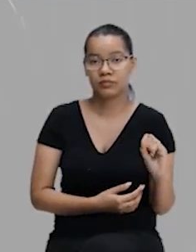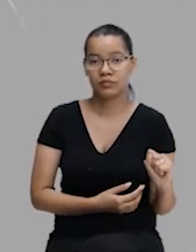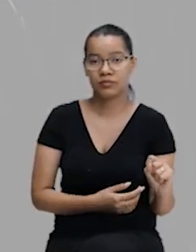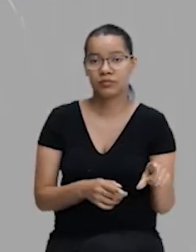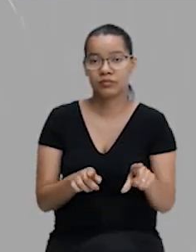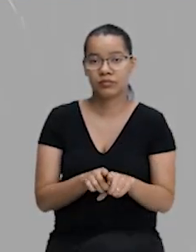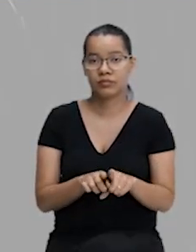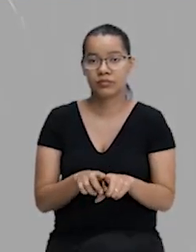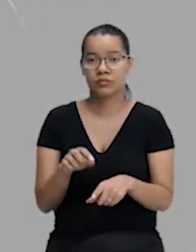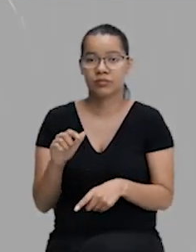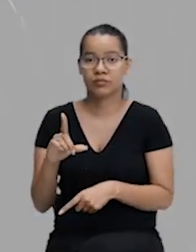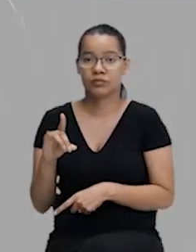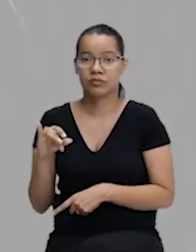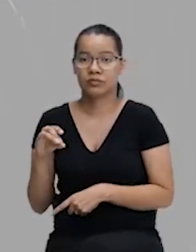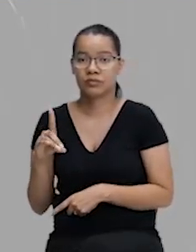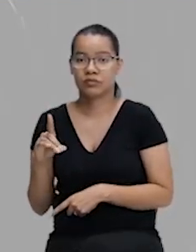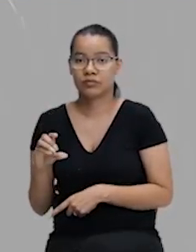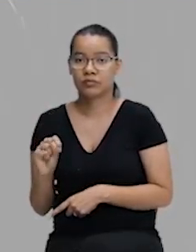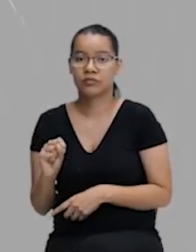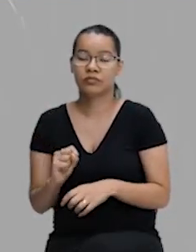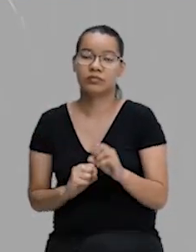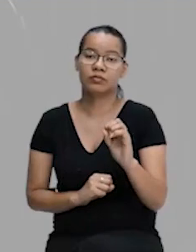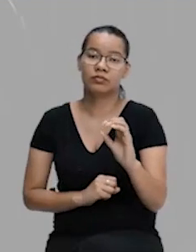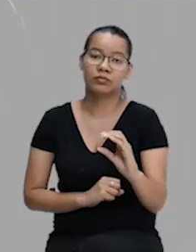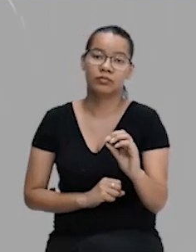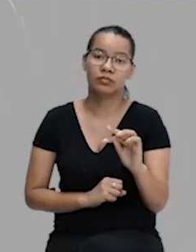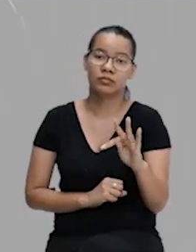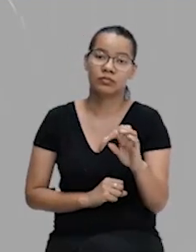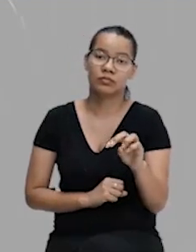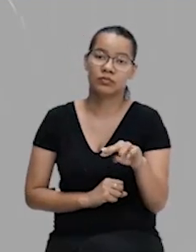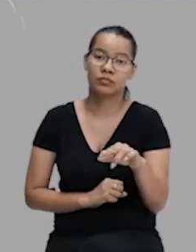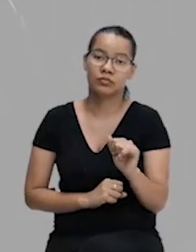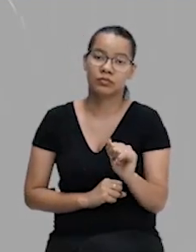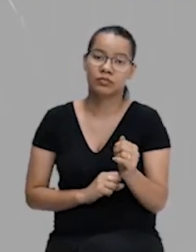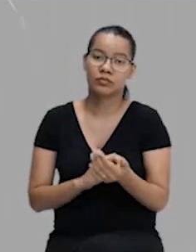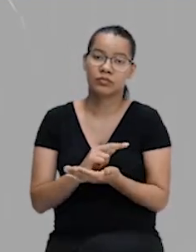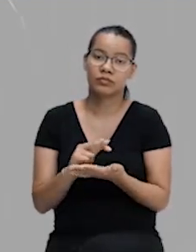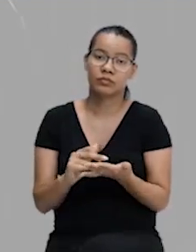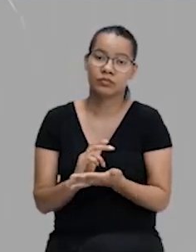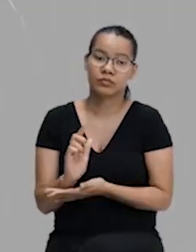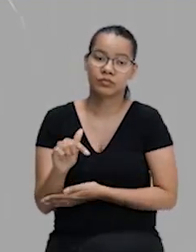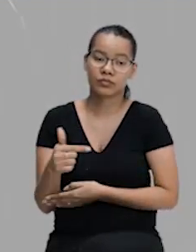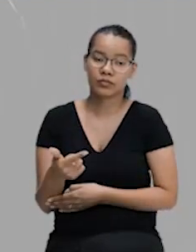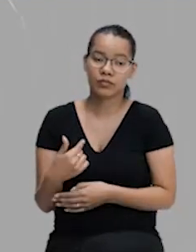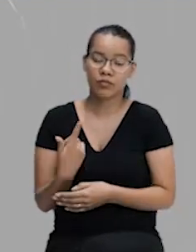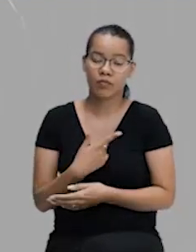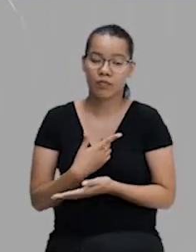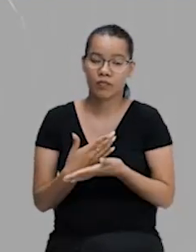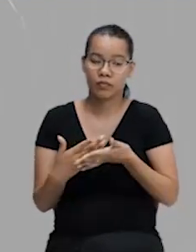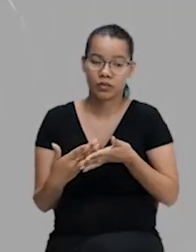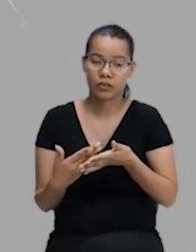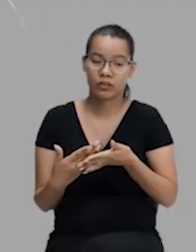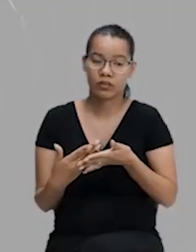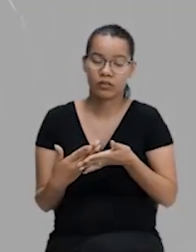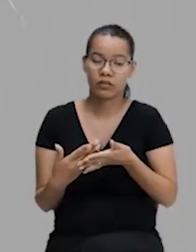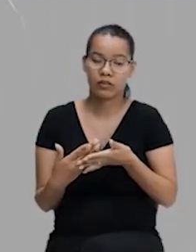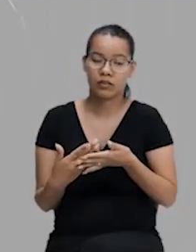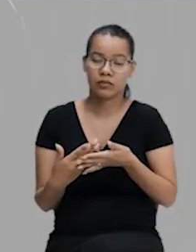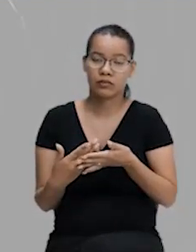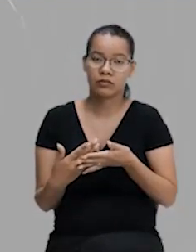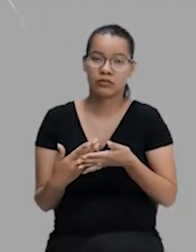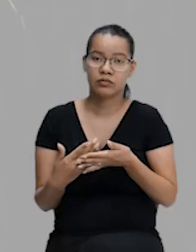aos aldeídos e cetonas, aos ácidos carboxílicos, e nós vamos agora iniciar uma